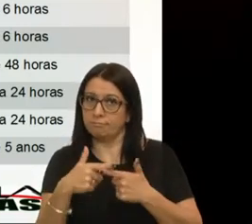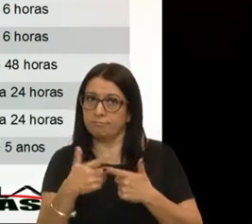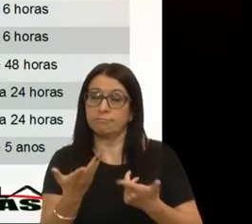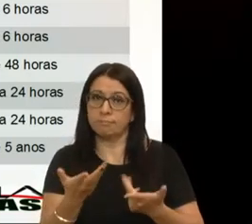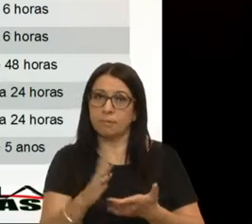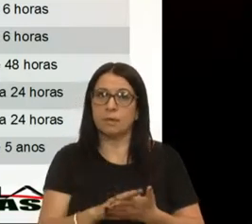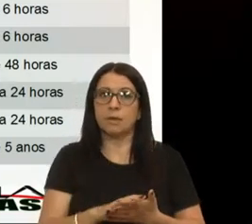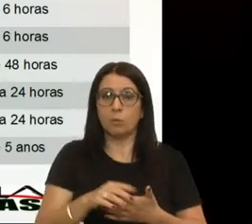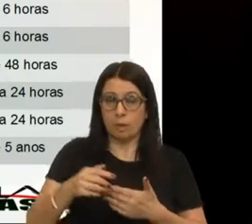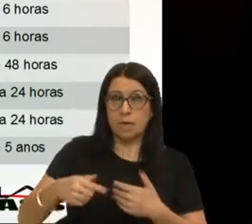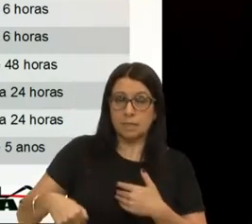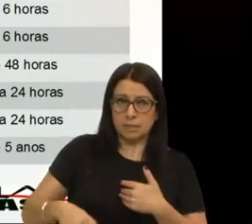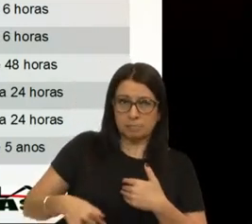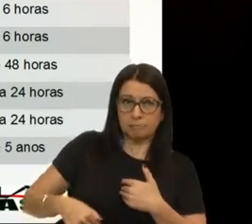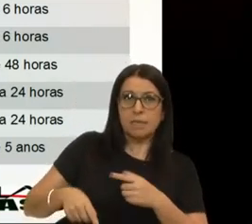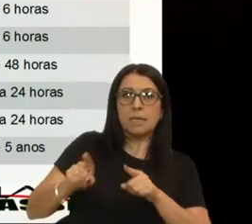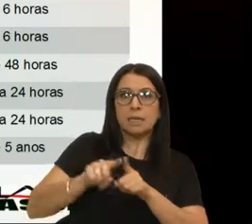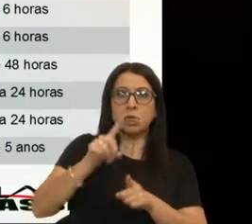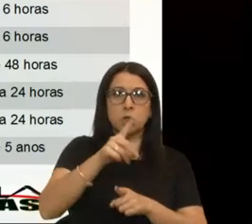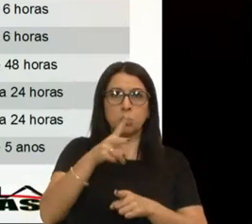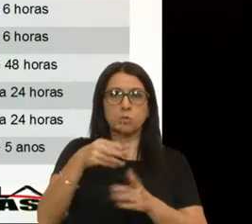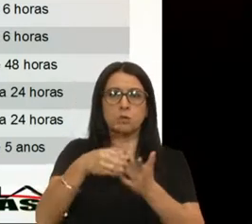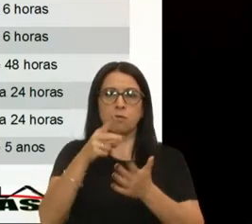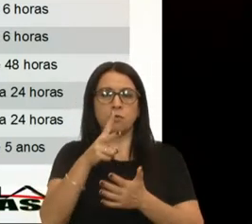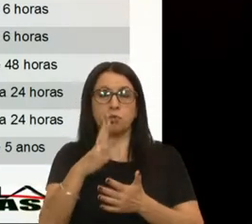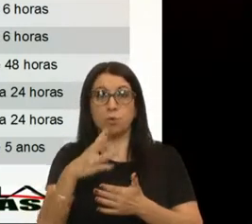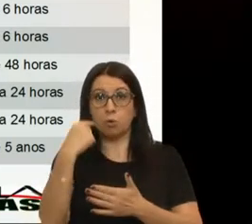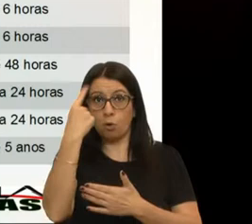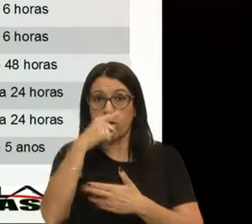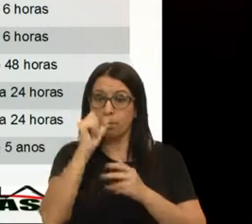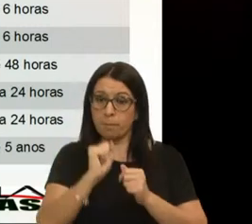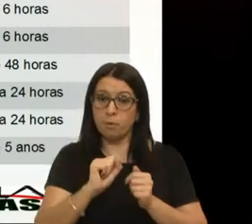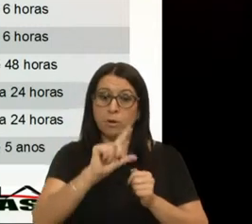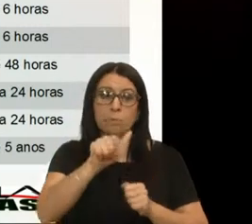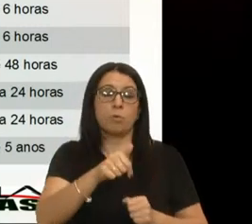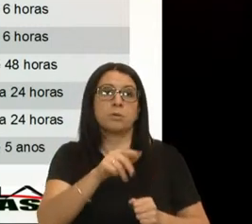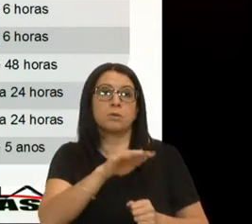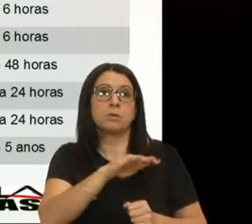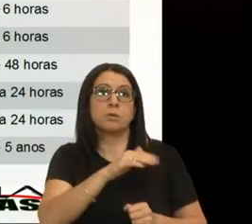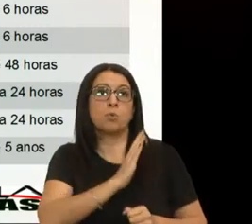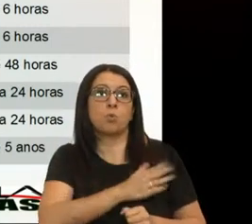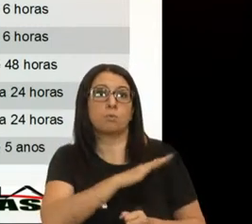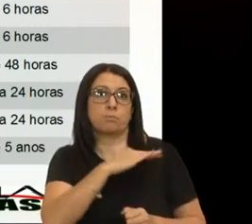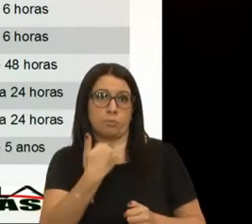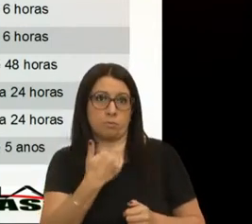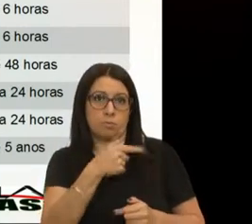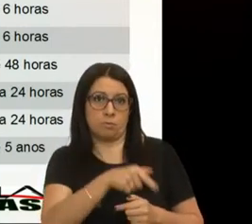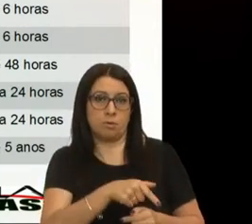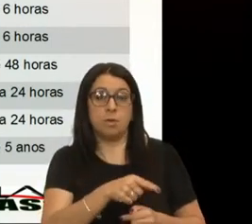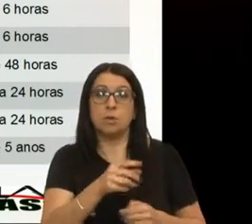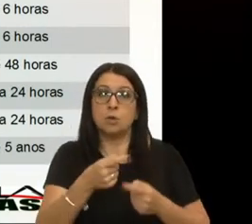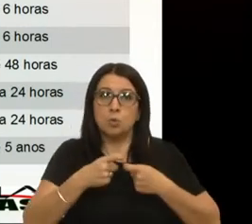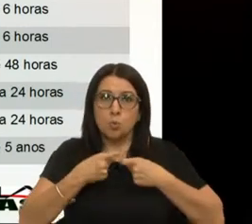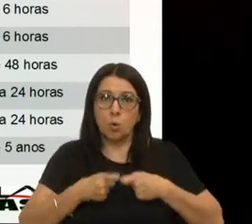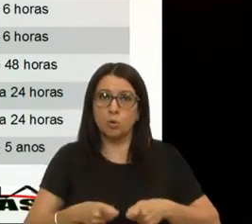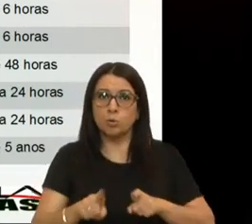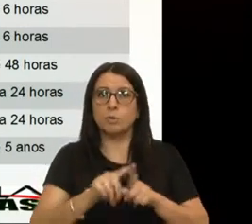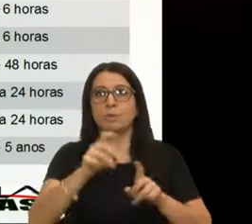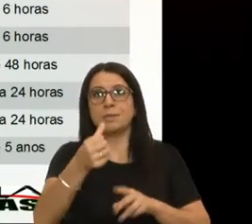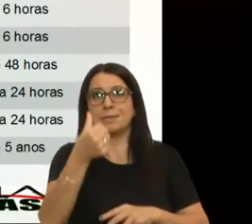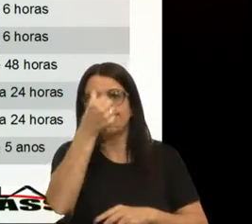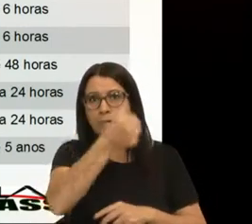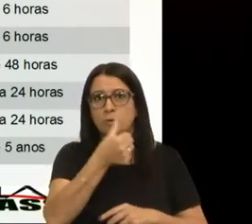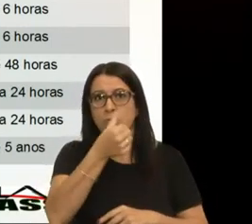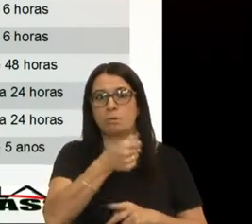Então o pâncreas é de 12 a 24 horas pós-parada cardíaca. E os ossos, 6 horas